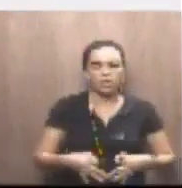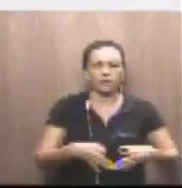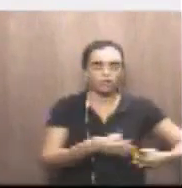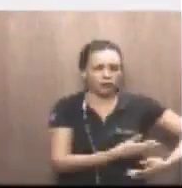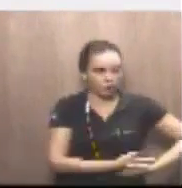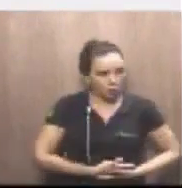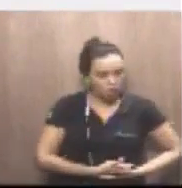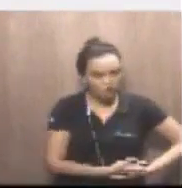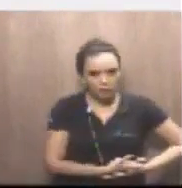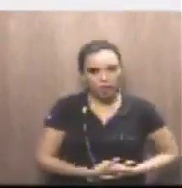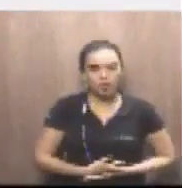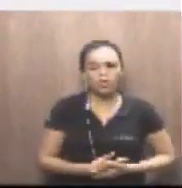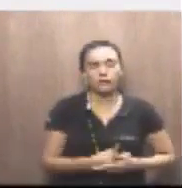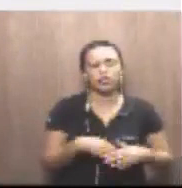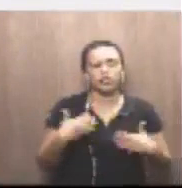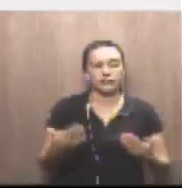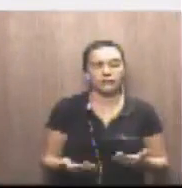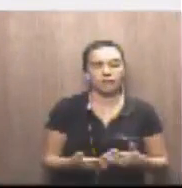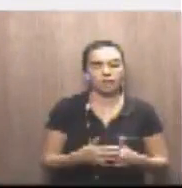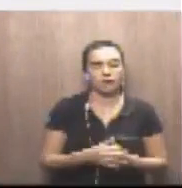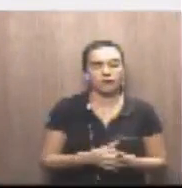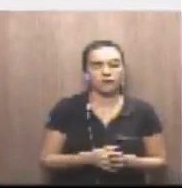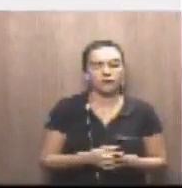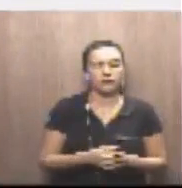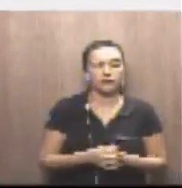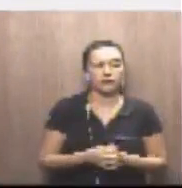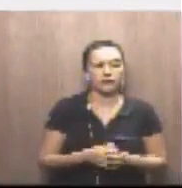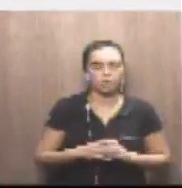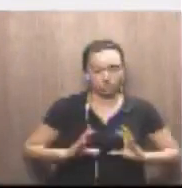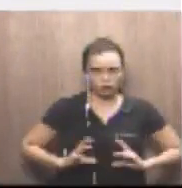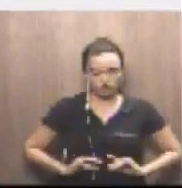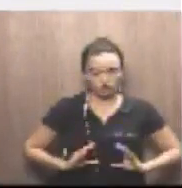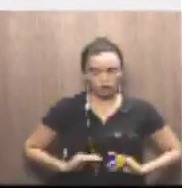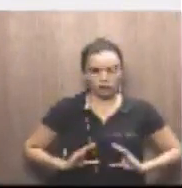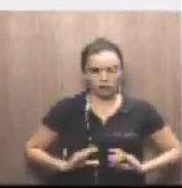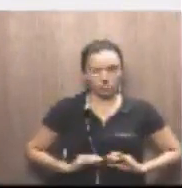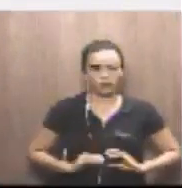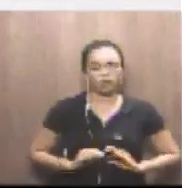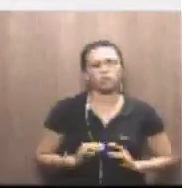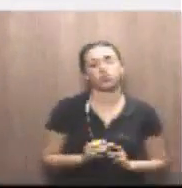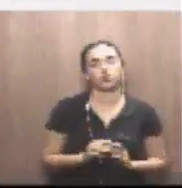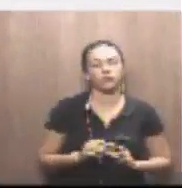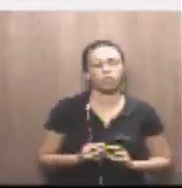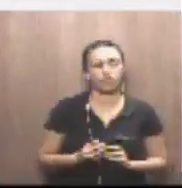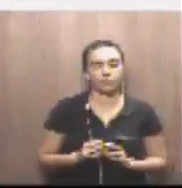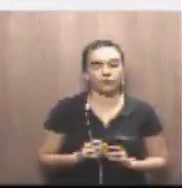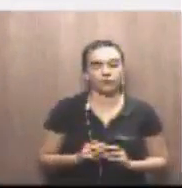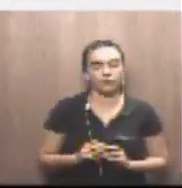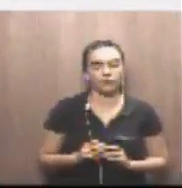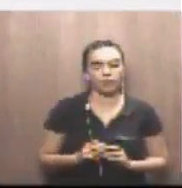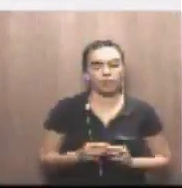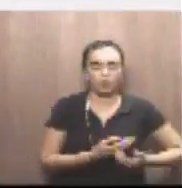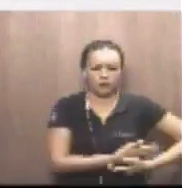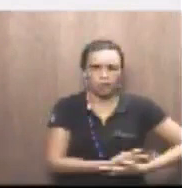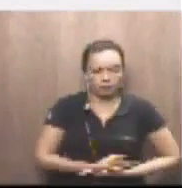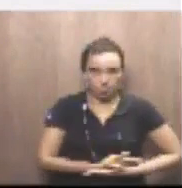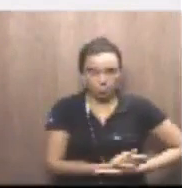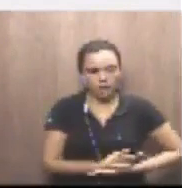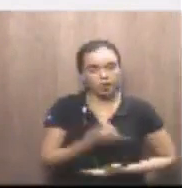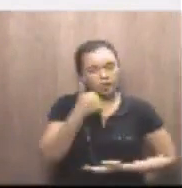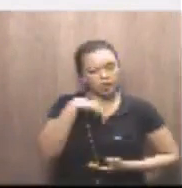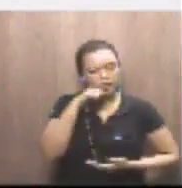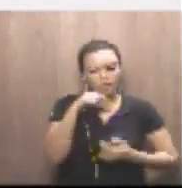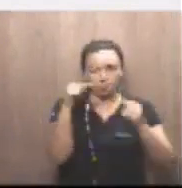bebê, regulando a intensidade e o ritmo das contrações de acordo com o nível de estresse vivido pelo bebê e pela